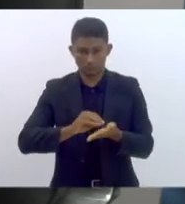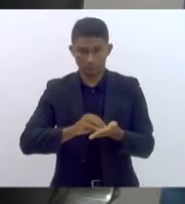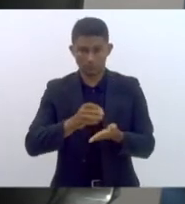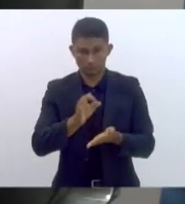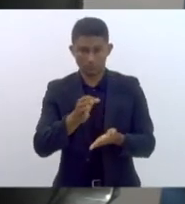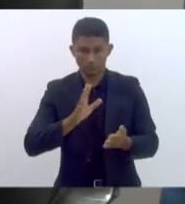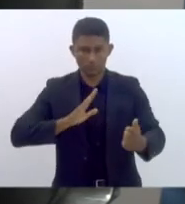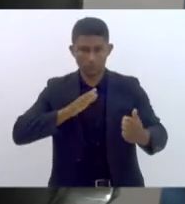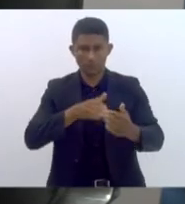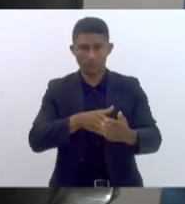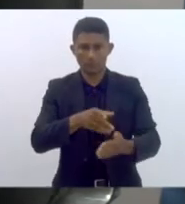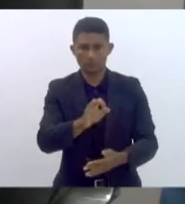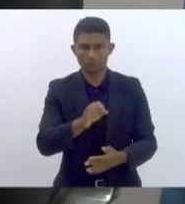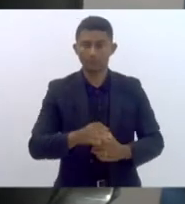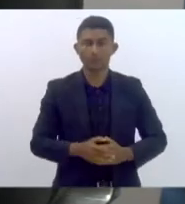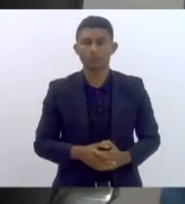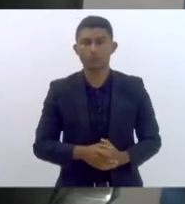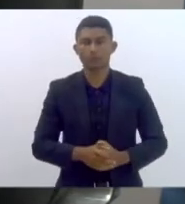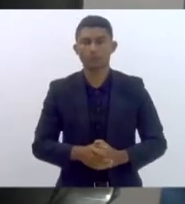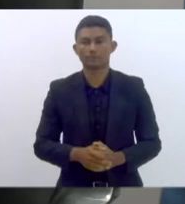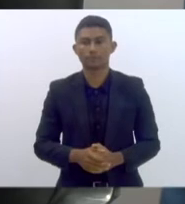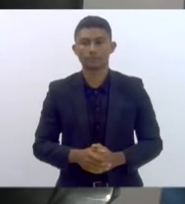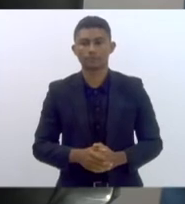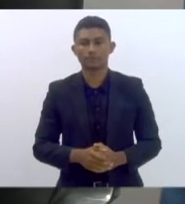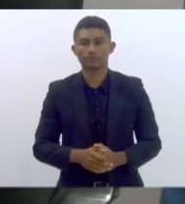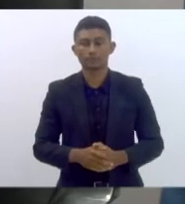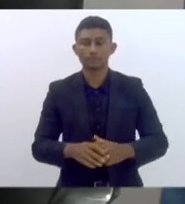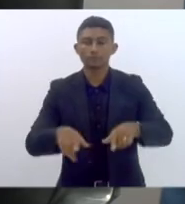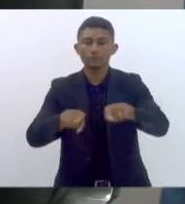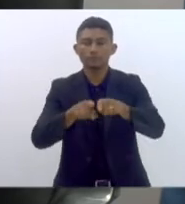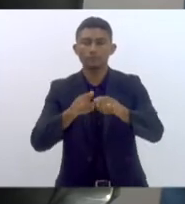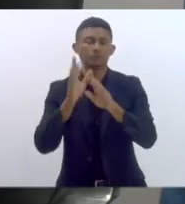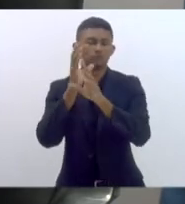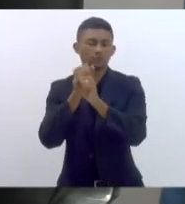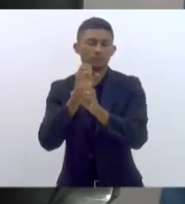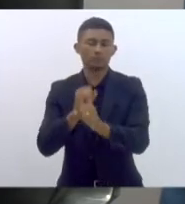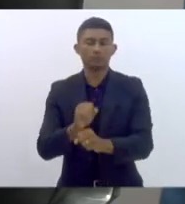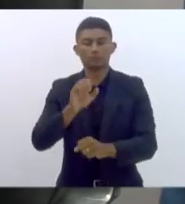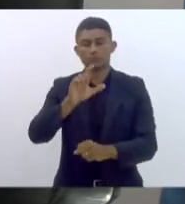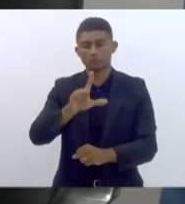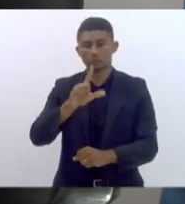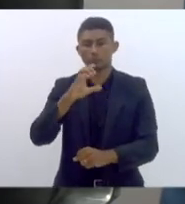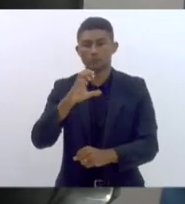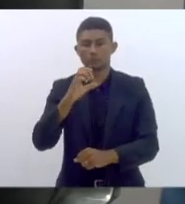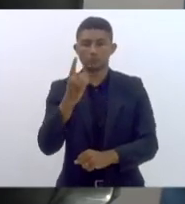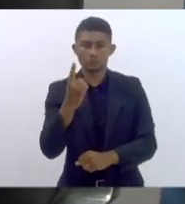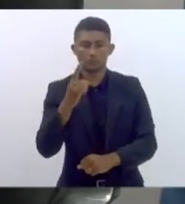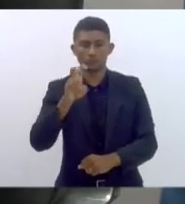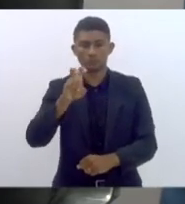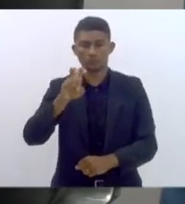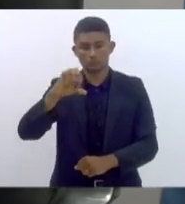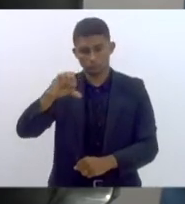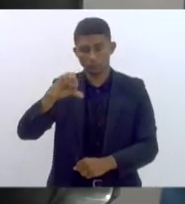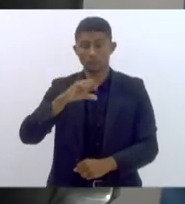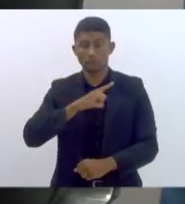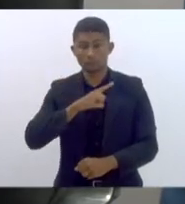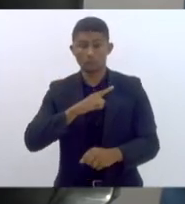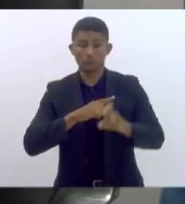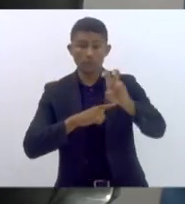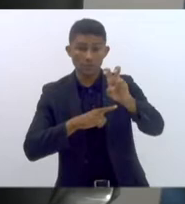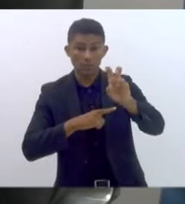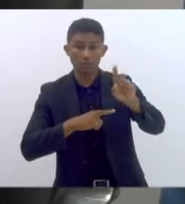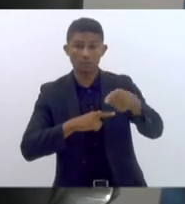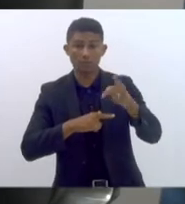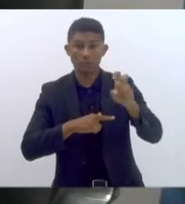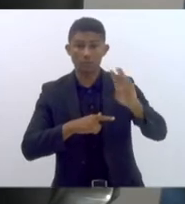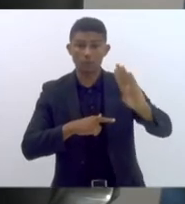né? Exato. E na conta gráfica da LC159, você tem 5,5 bilhões. Correto. Então, esses 5